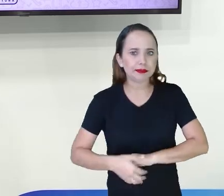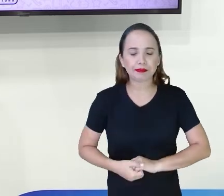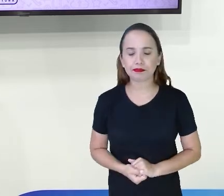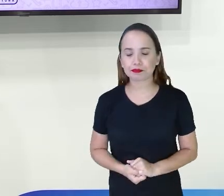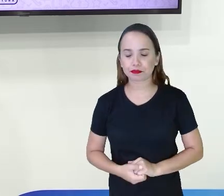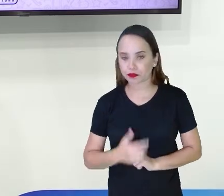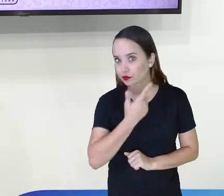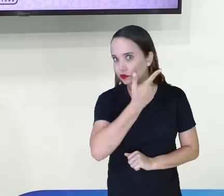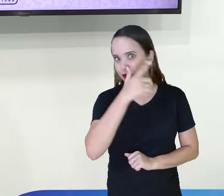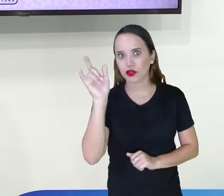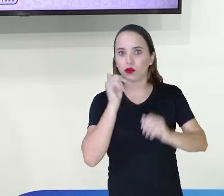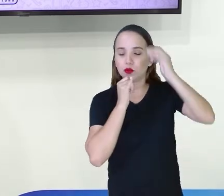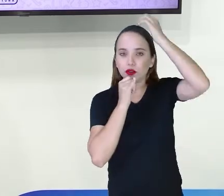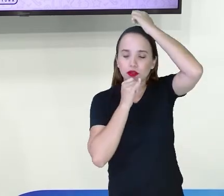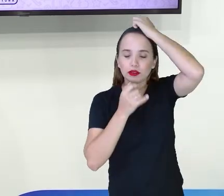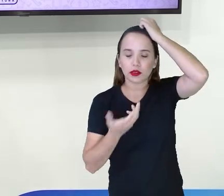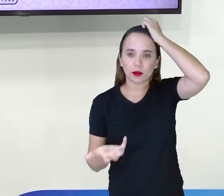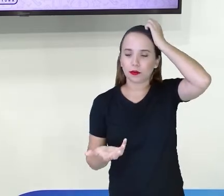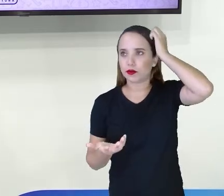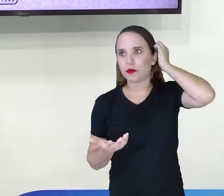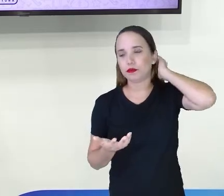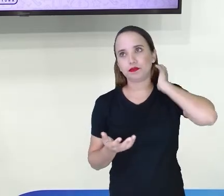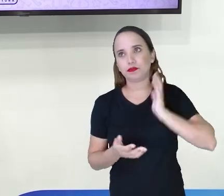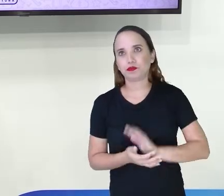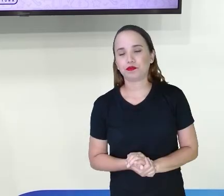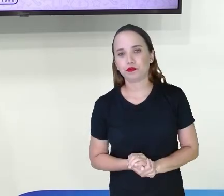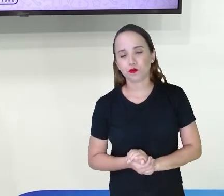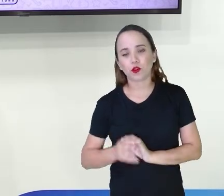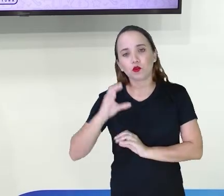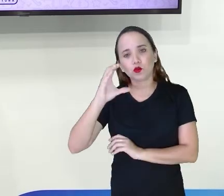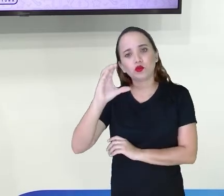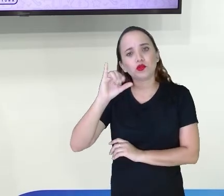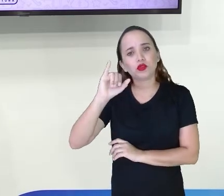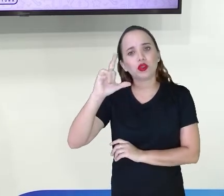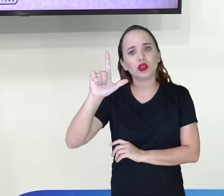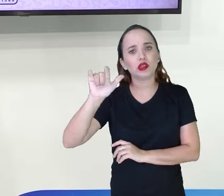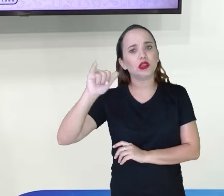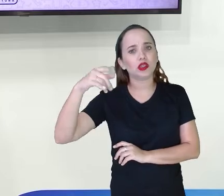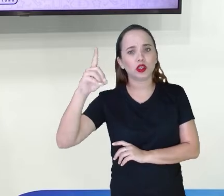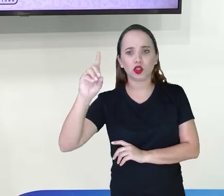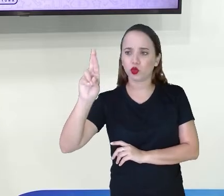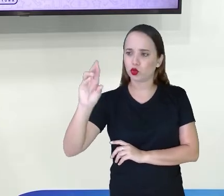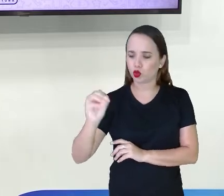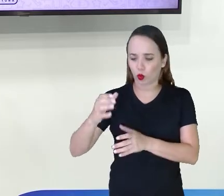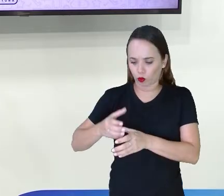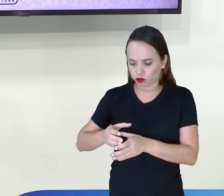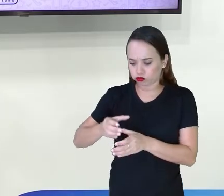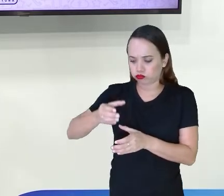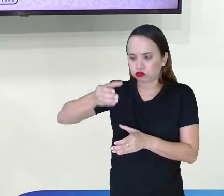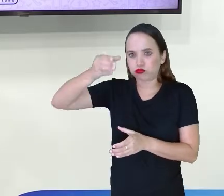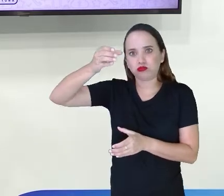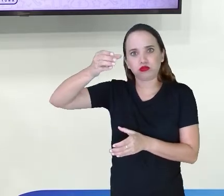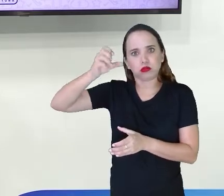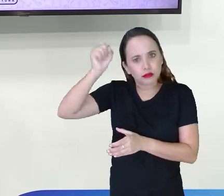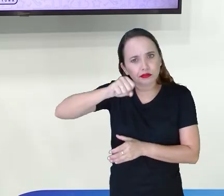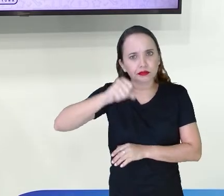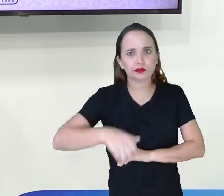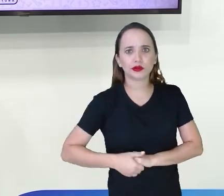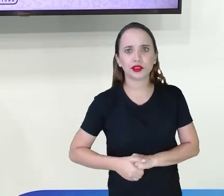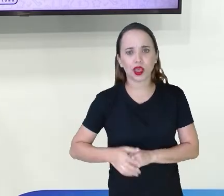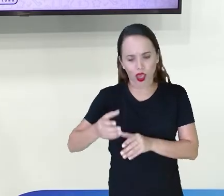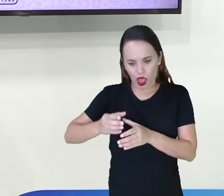de corpos redondos, um cilindro. Oxe, cilindro é aquela latinha